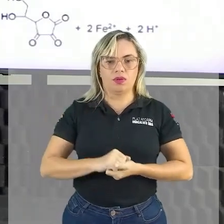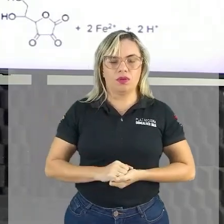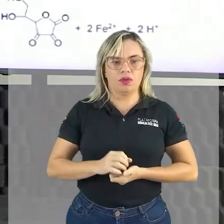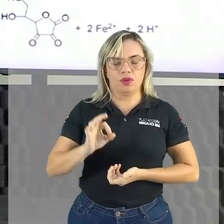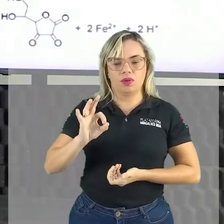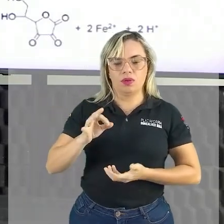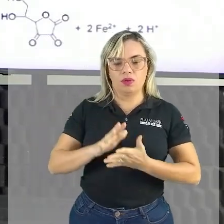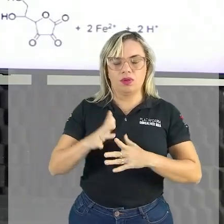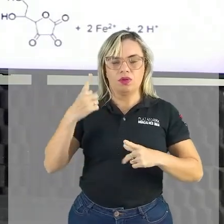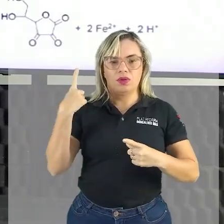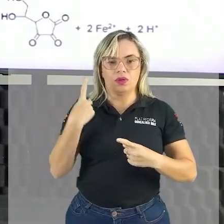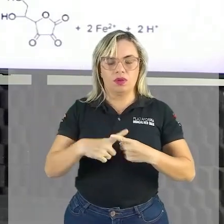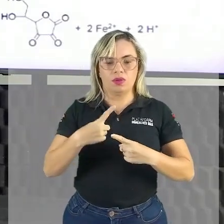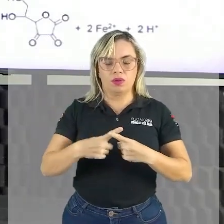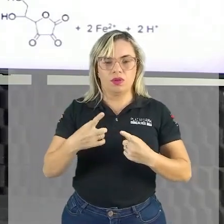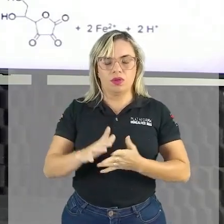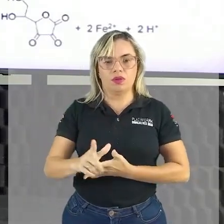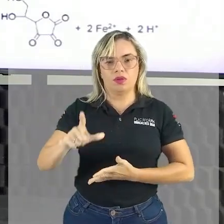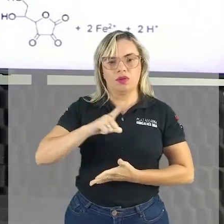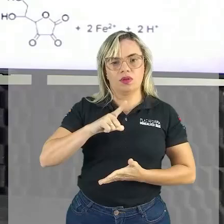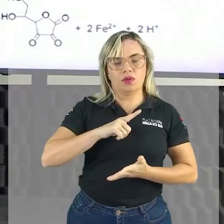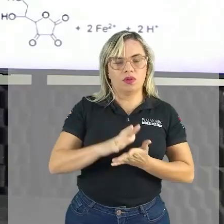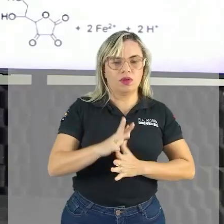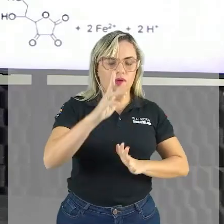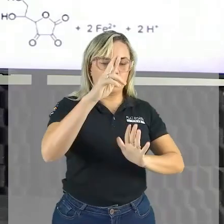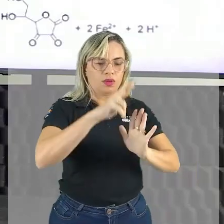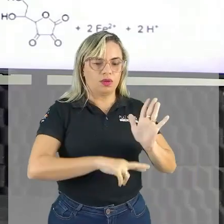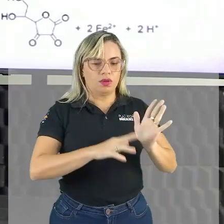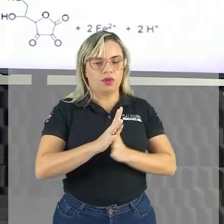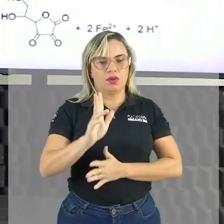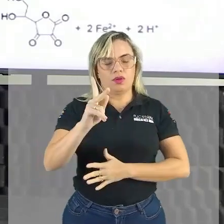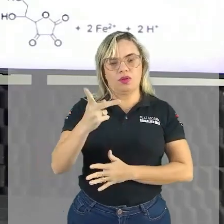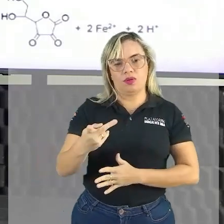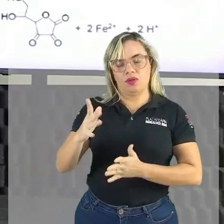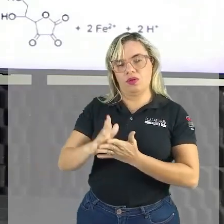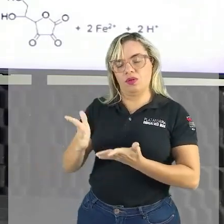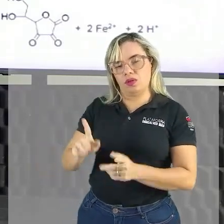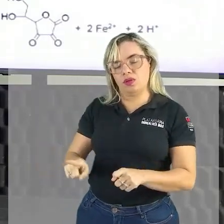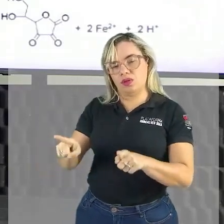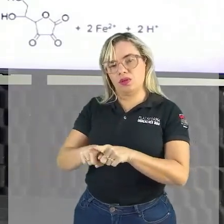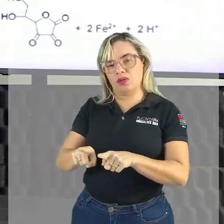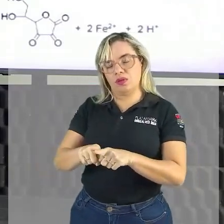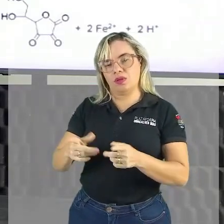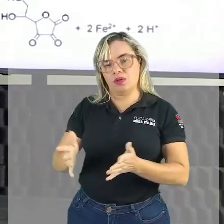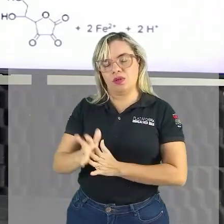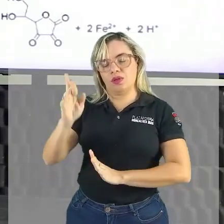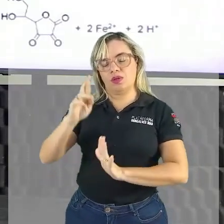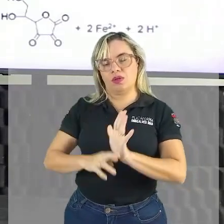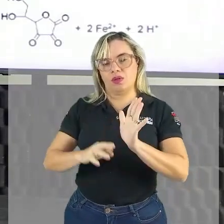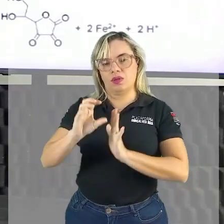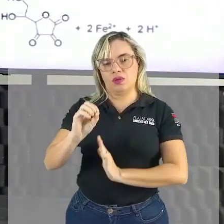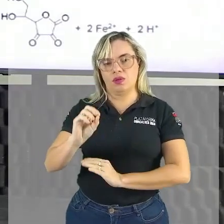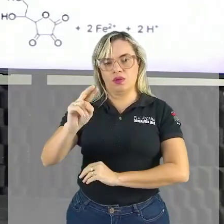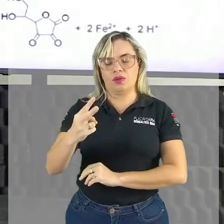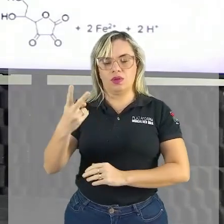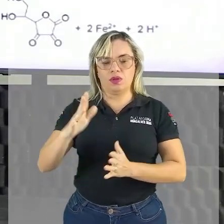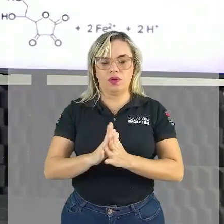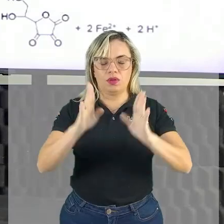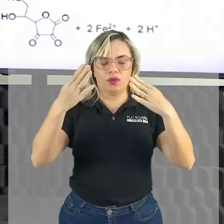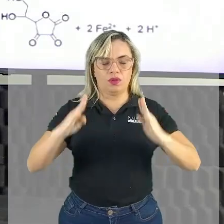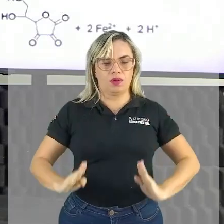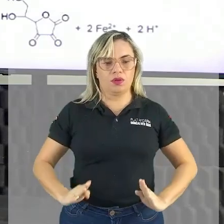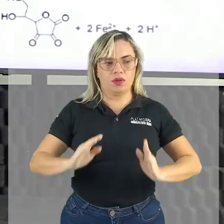Nem é o porquê, porque existem as regras para o hidrogênio e regras para o oxigênio. Então, você vai analisar